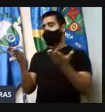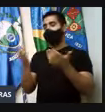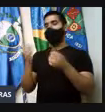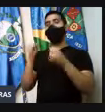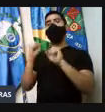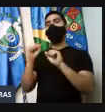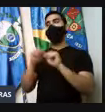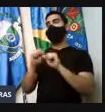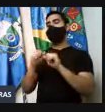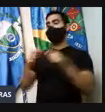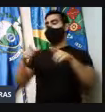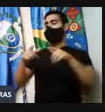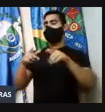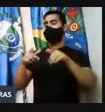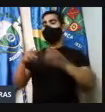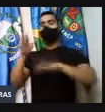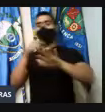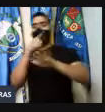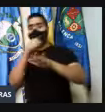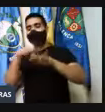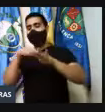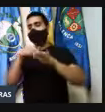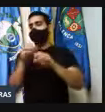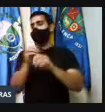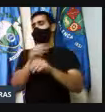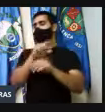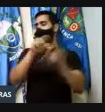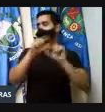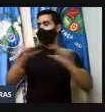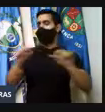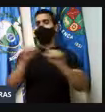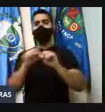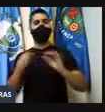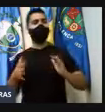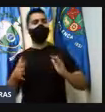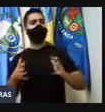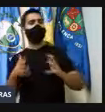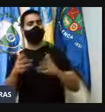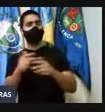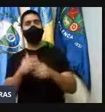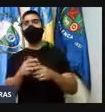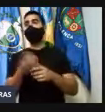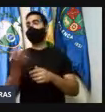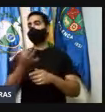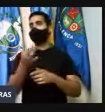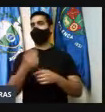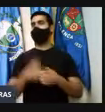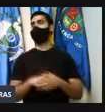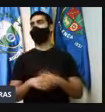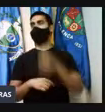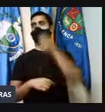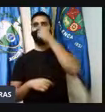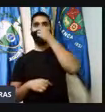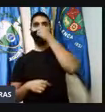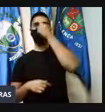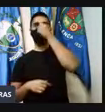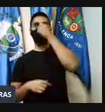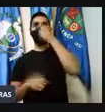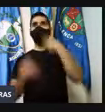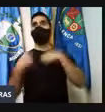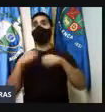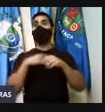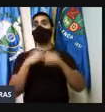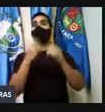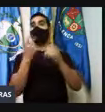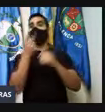estação de tratamento de água, esgoto, melhorar, distribuir, captar, fazer tudo com qualidade. Tem que se ter uma agência que